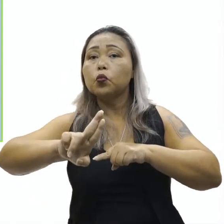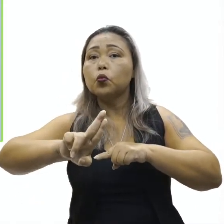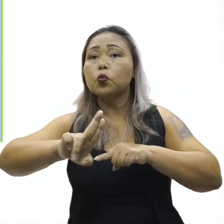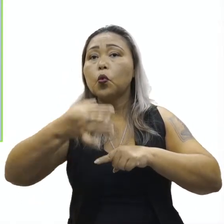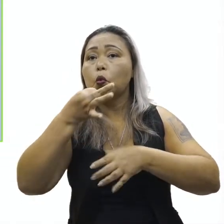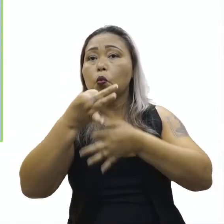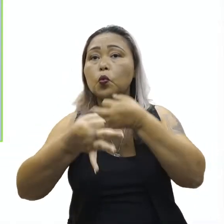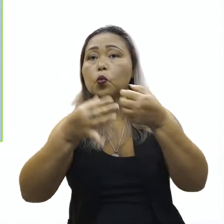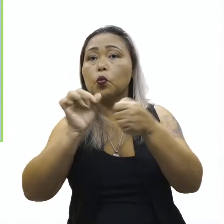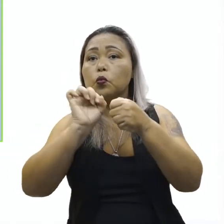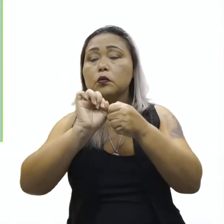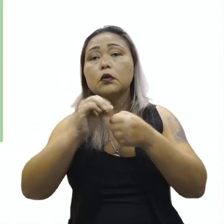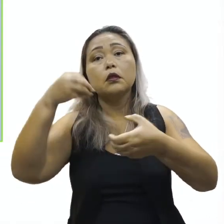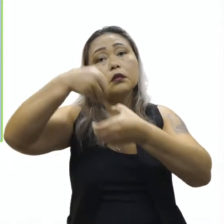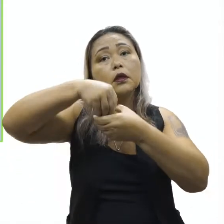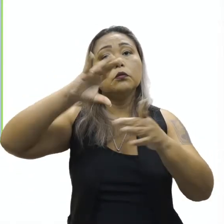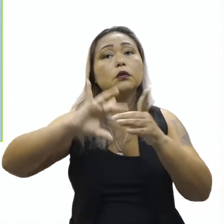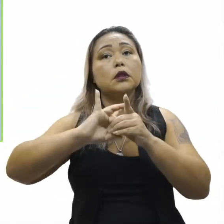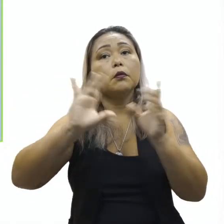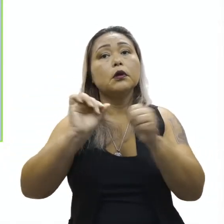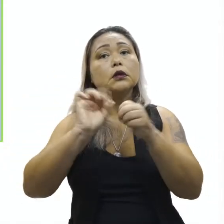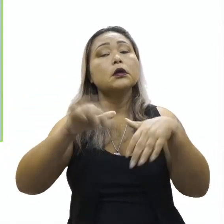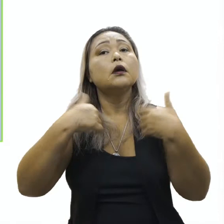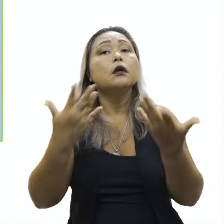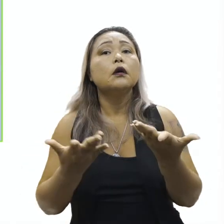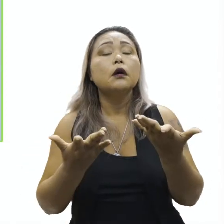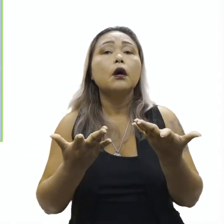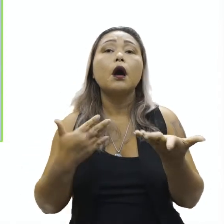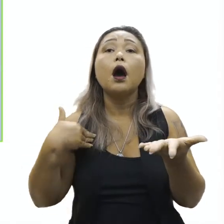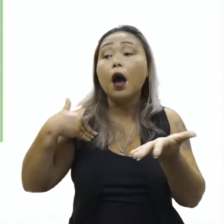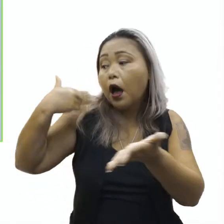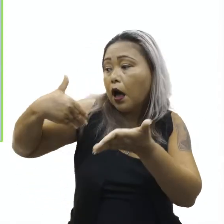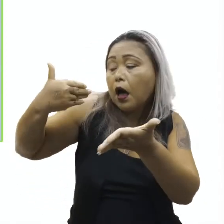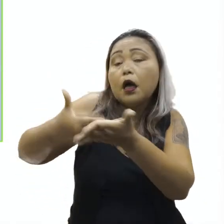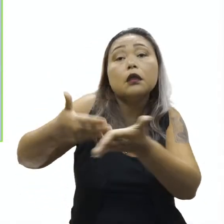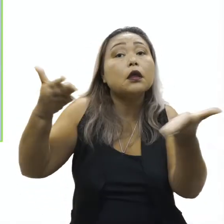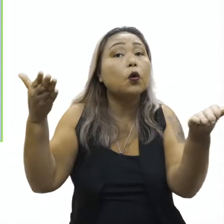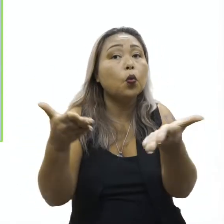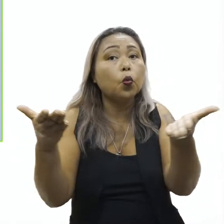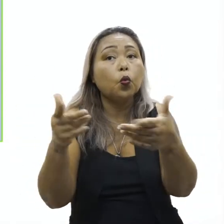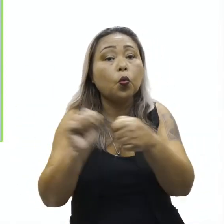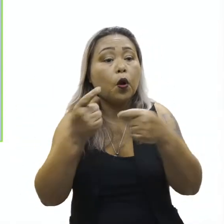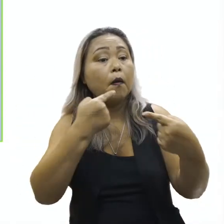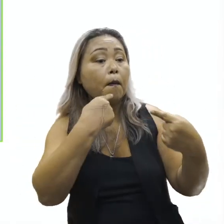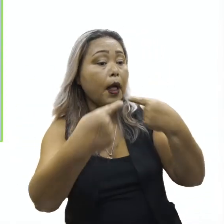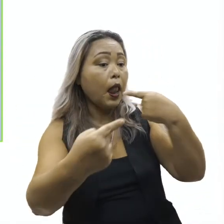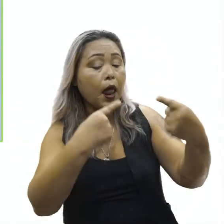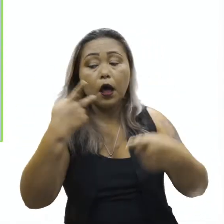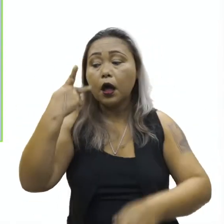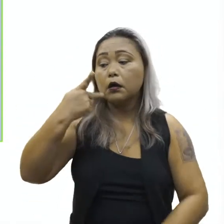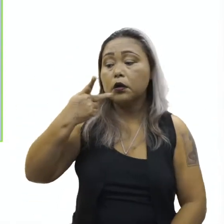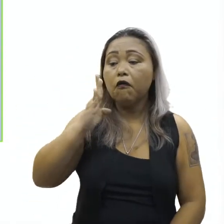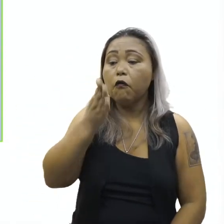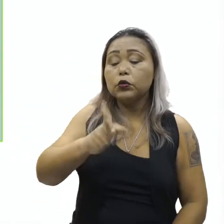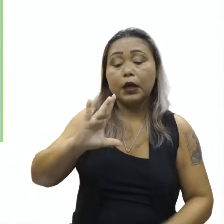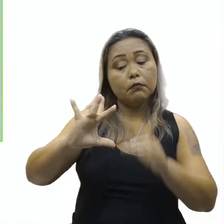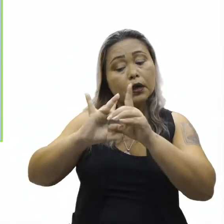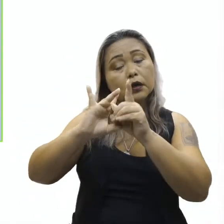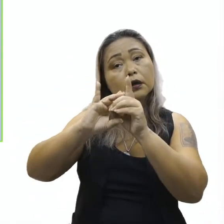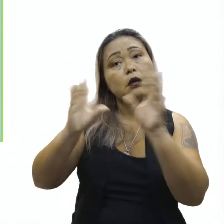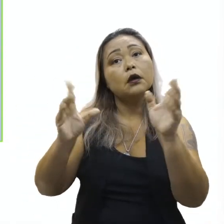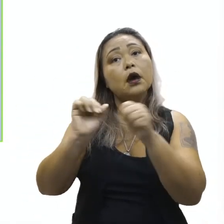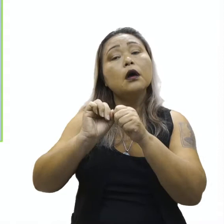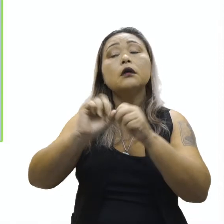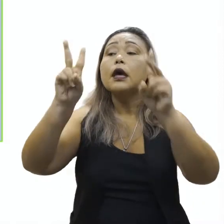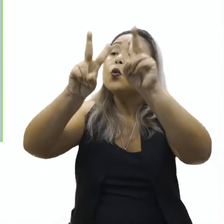da democracia. Ou seja, gente, até hoje, grande parte do debate político sobre a democracia tem como